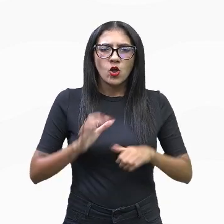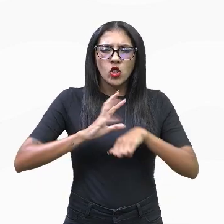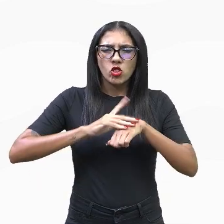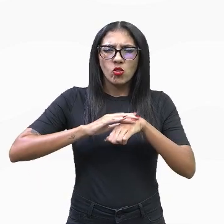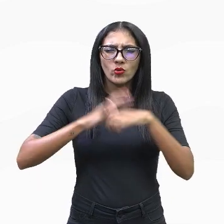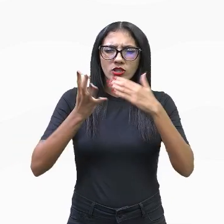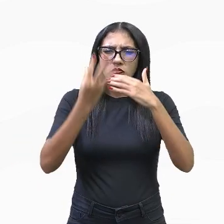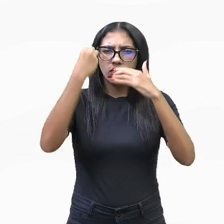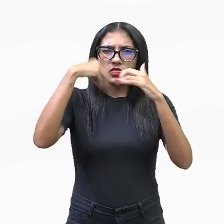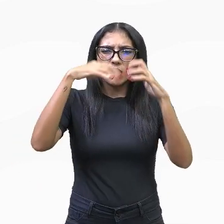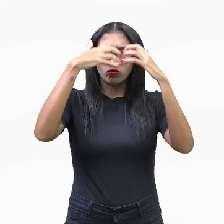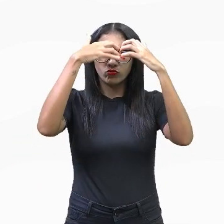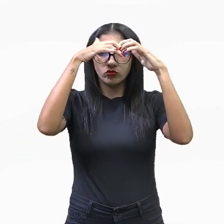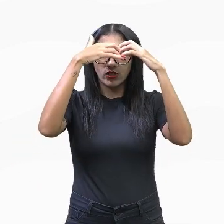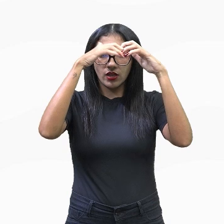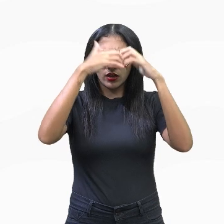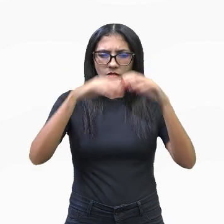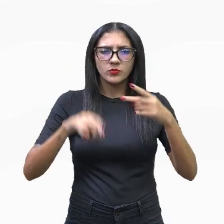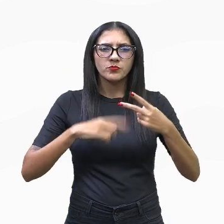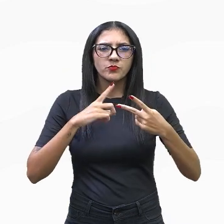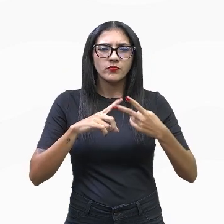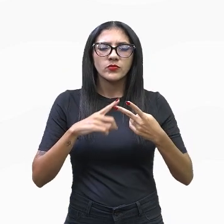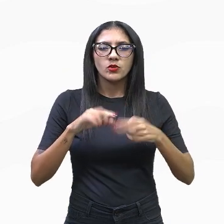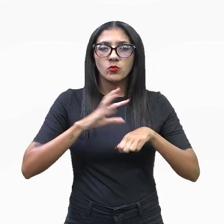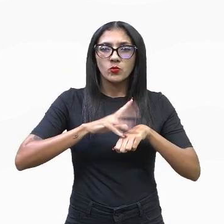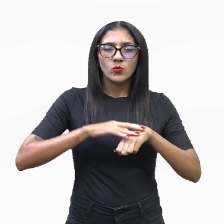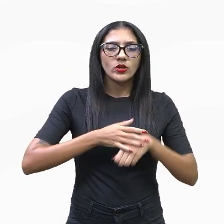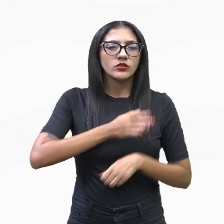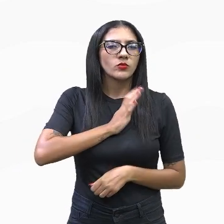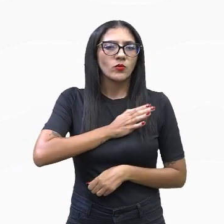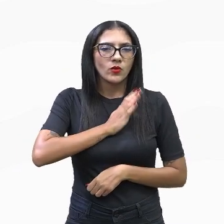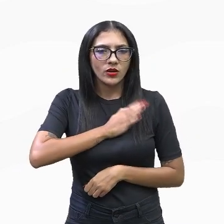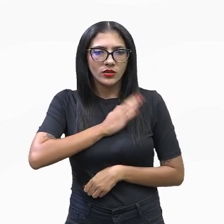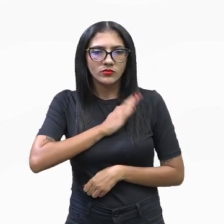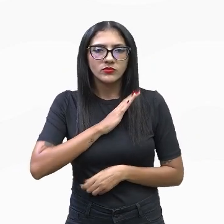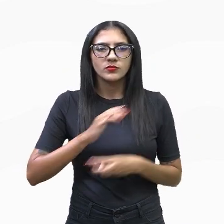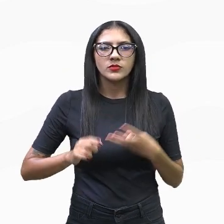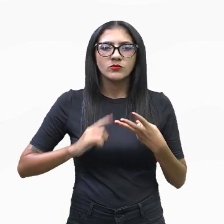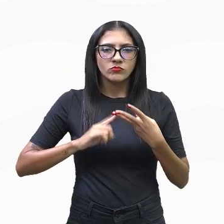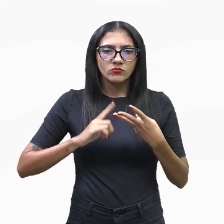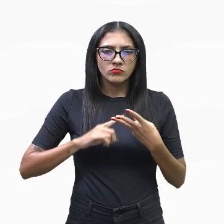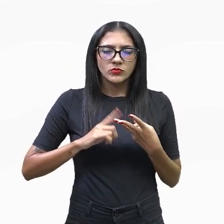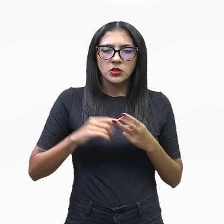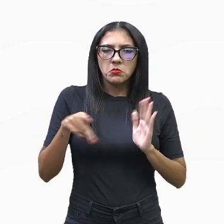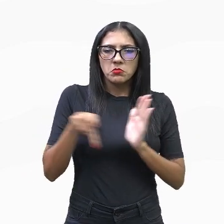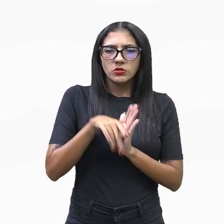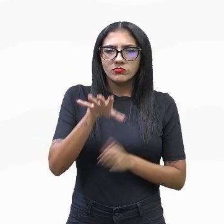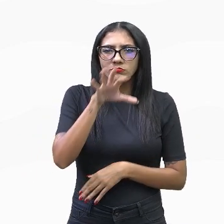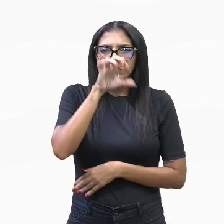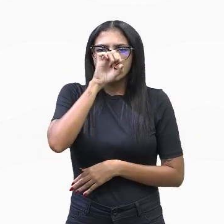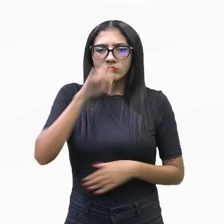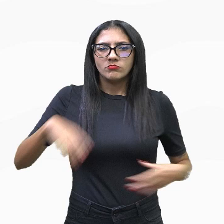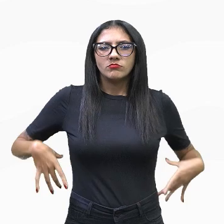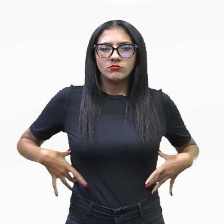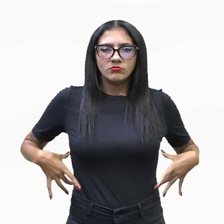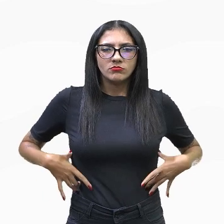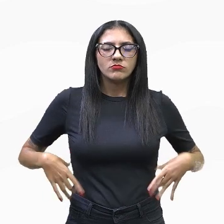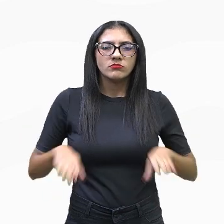cerebrovasculares, doenças cardiovasculares, doenças respiratórias